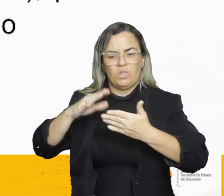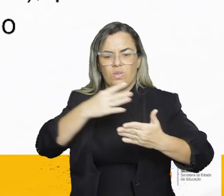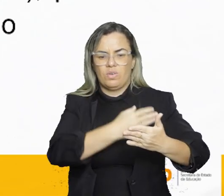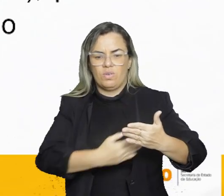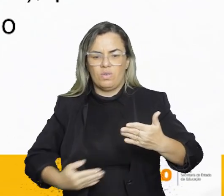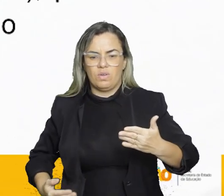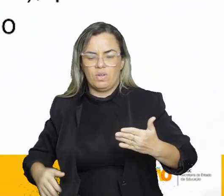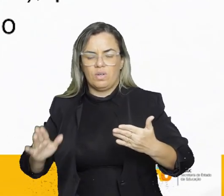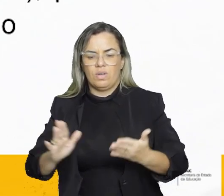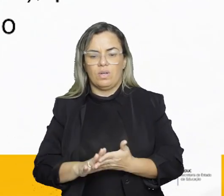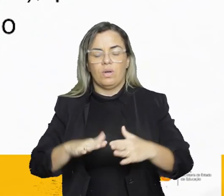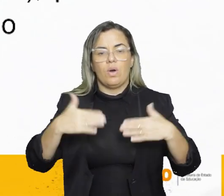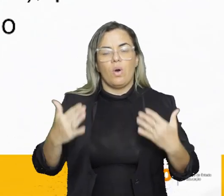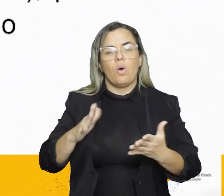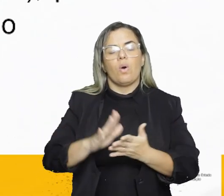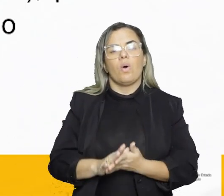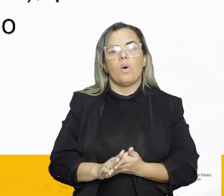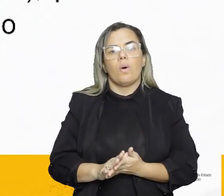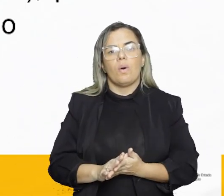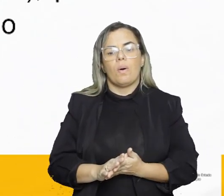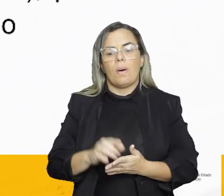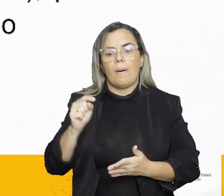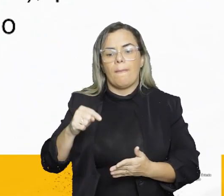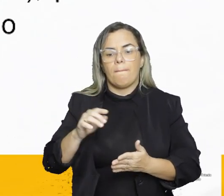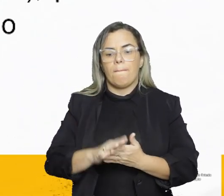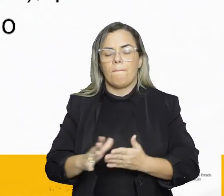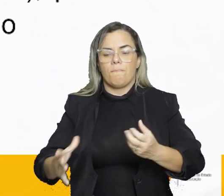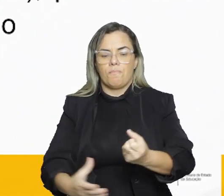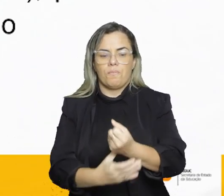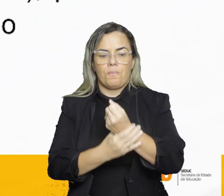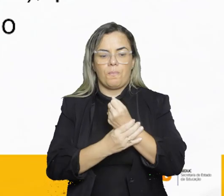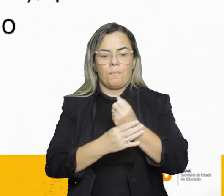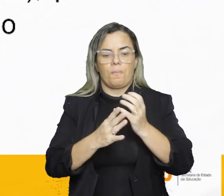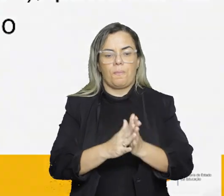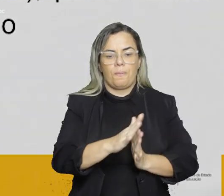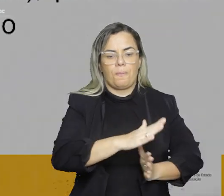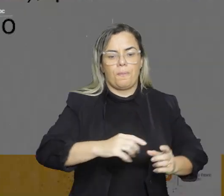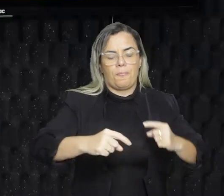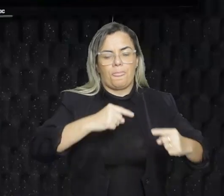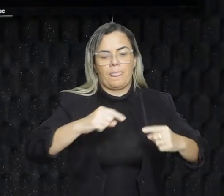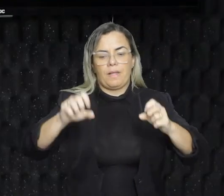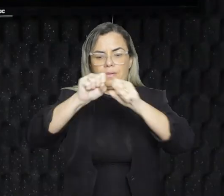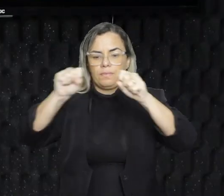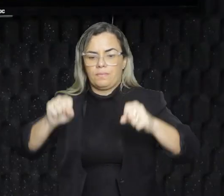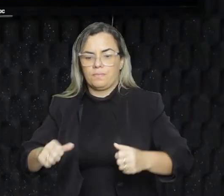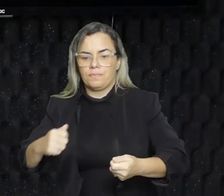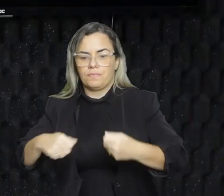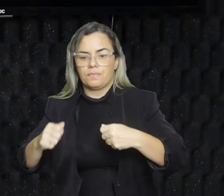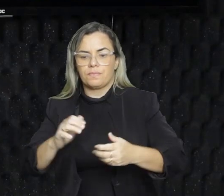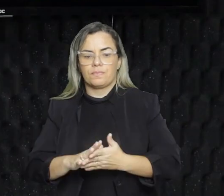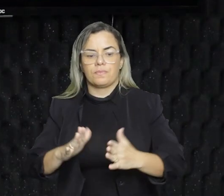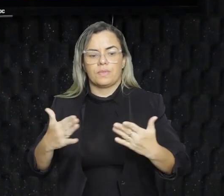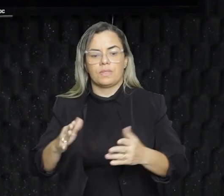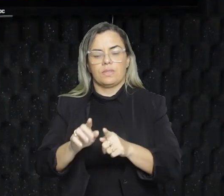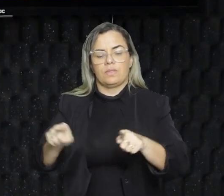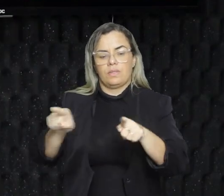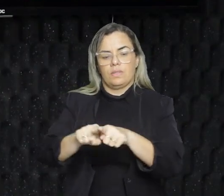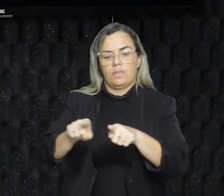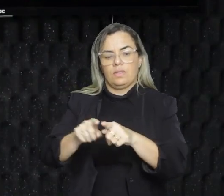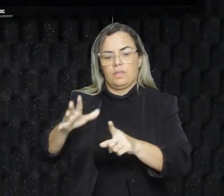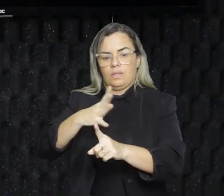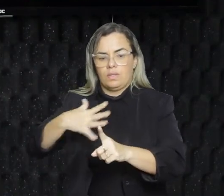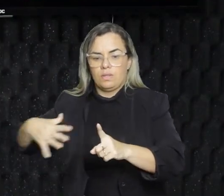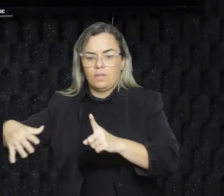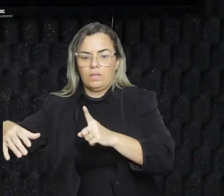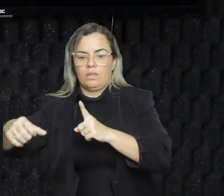regime, isto é, o absolutismo do campo político, o mercantilismo na economia, e a sociedade